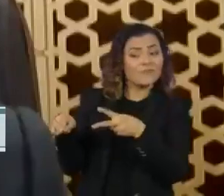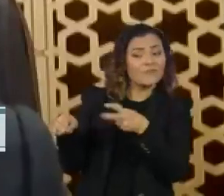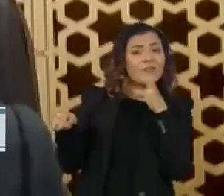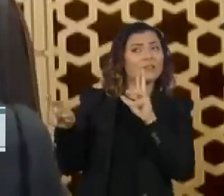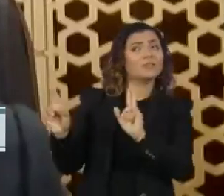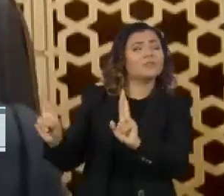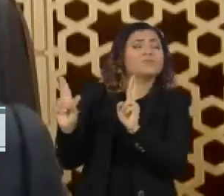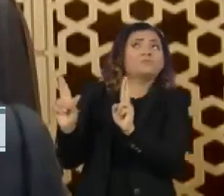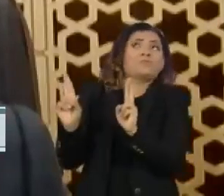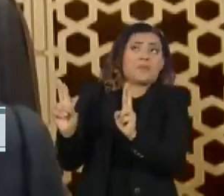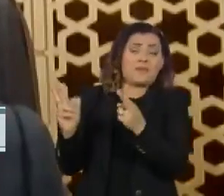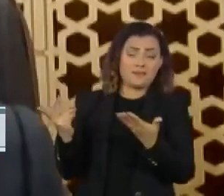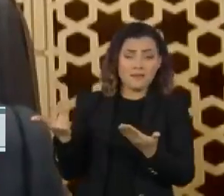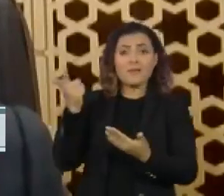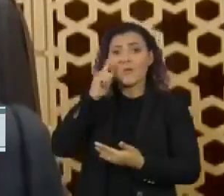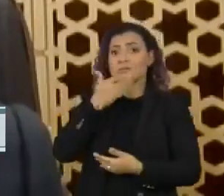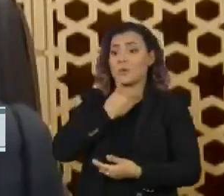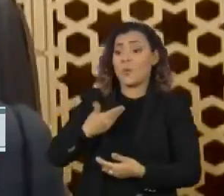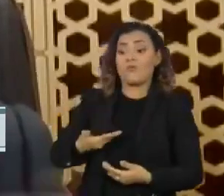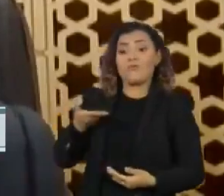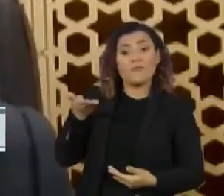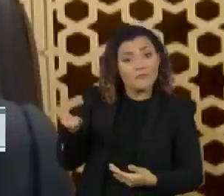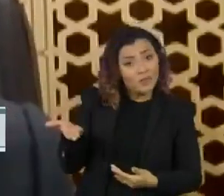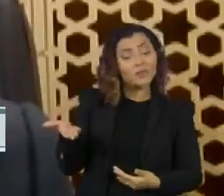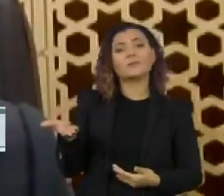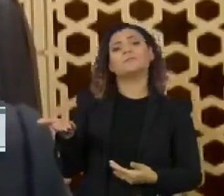né, de um governo que ele está